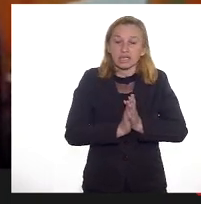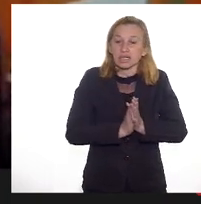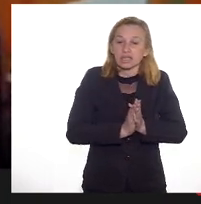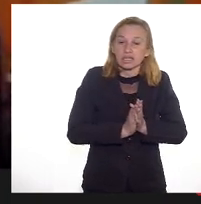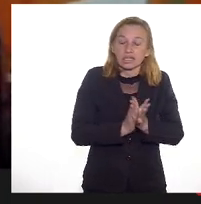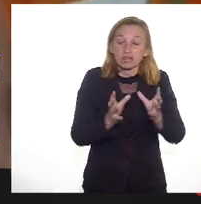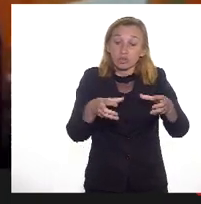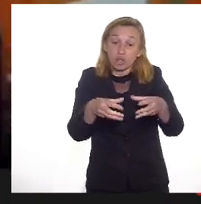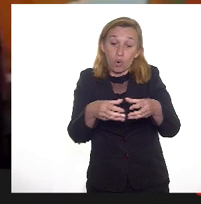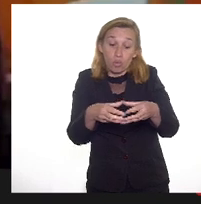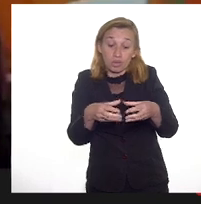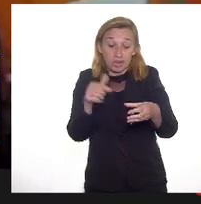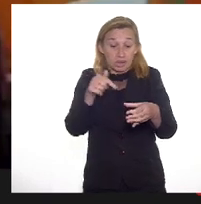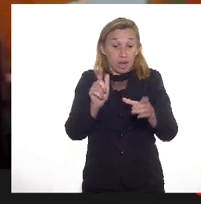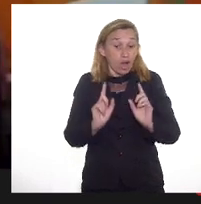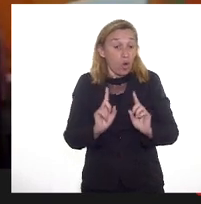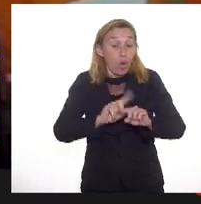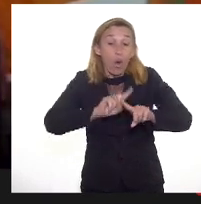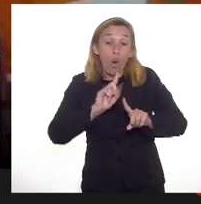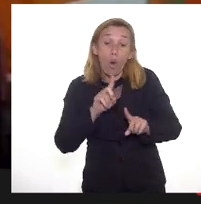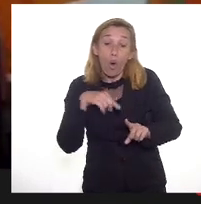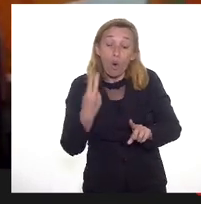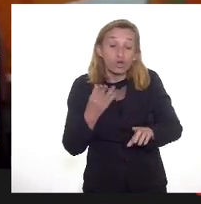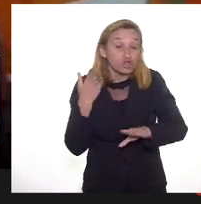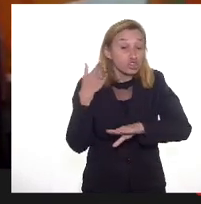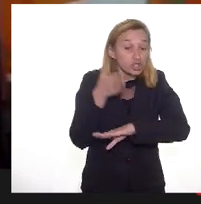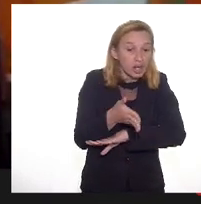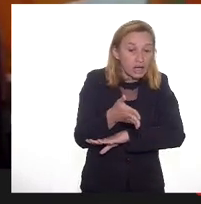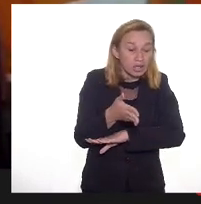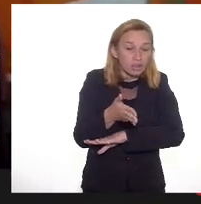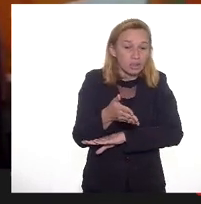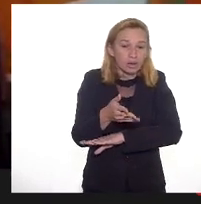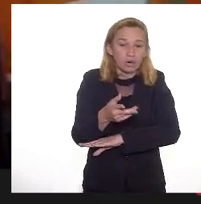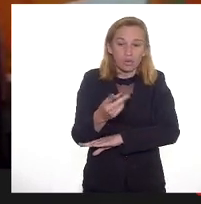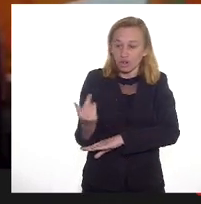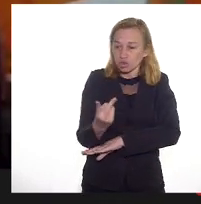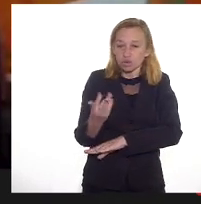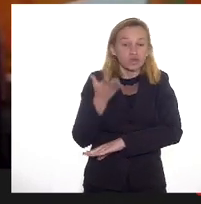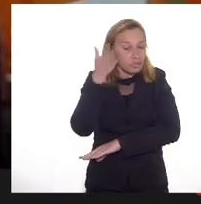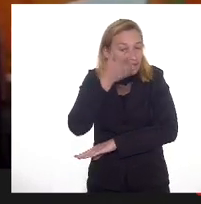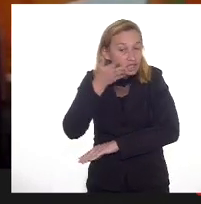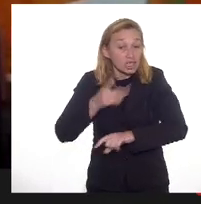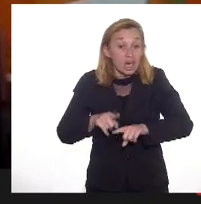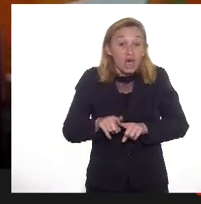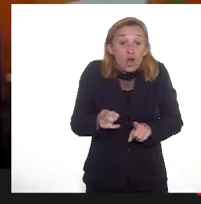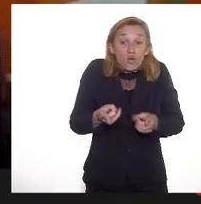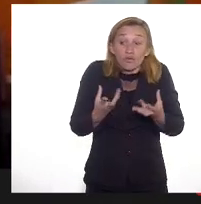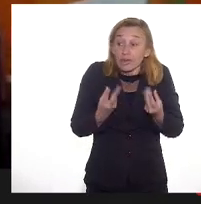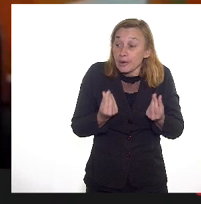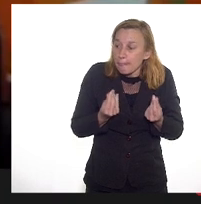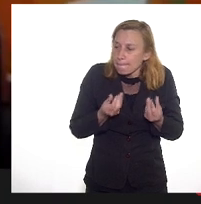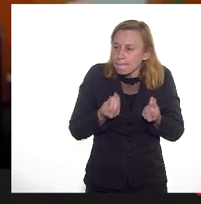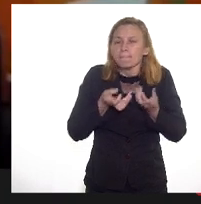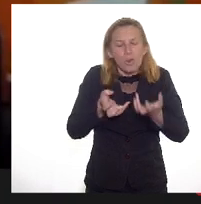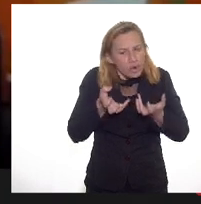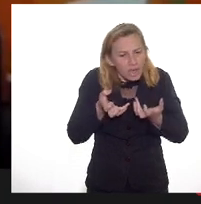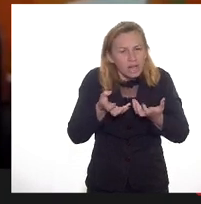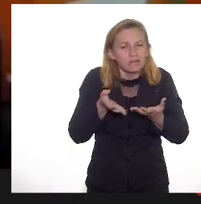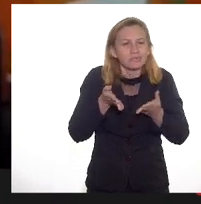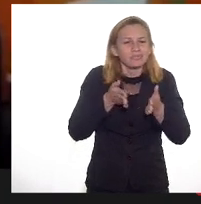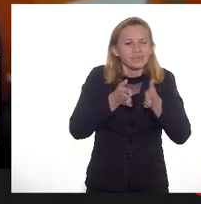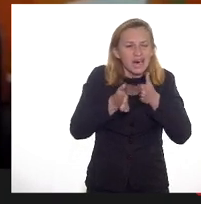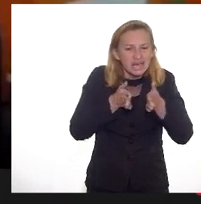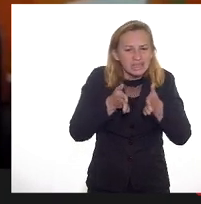dessa comissão ou diretamente com as palestrantes, porque eu fiquei muito, eu quero muito ter acesso